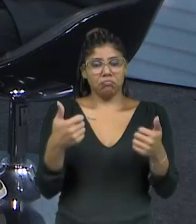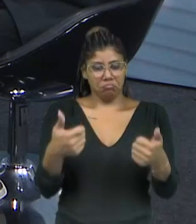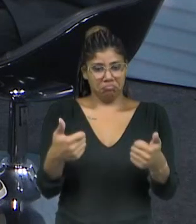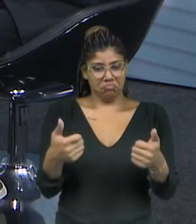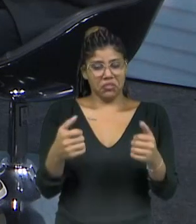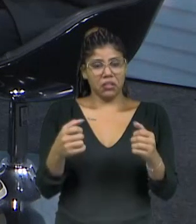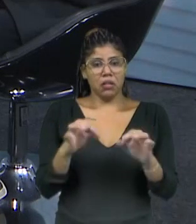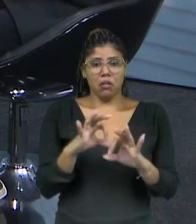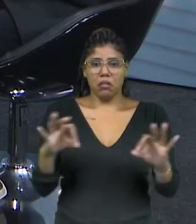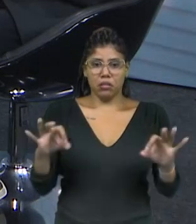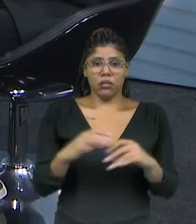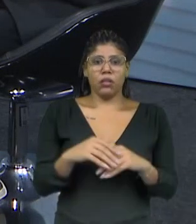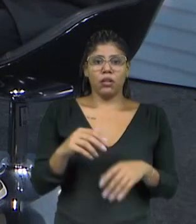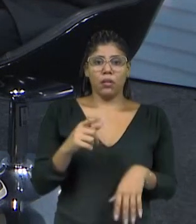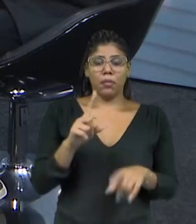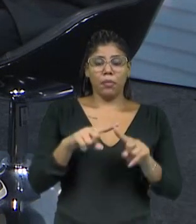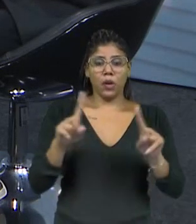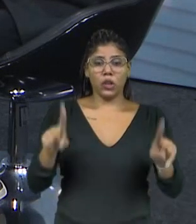O 2050,